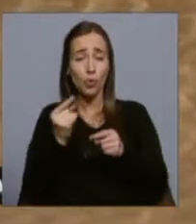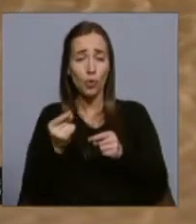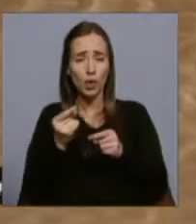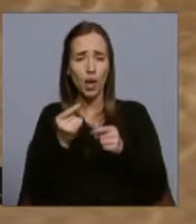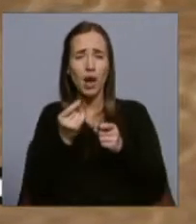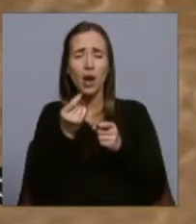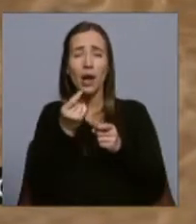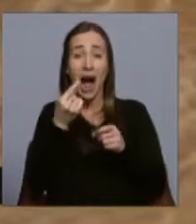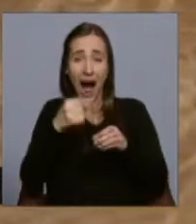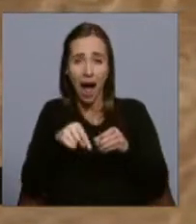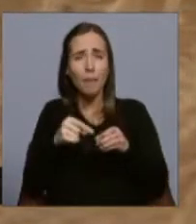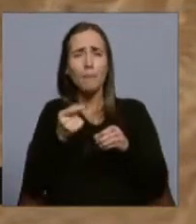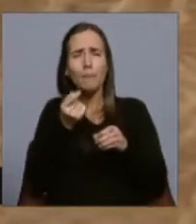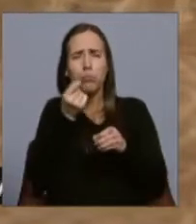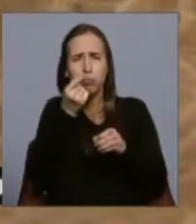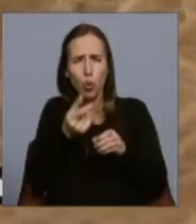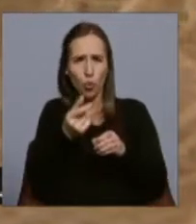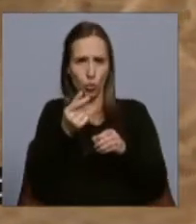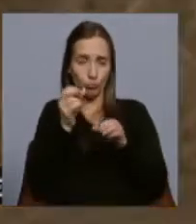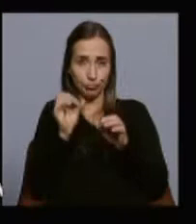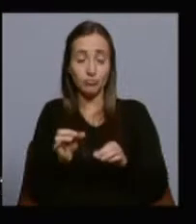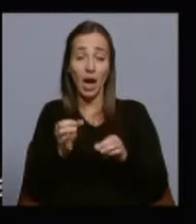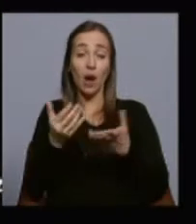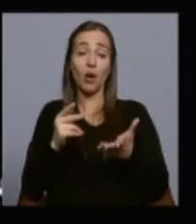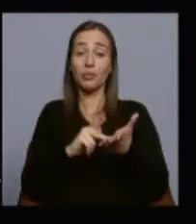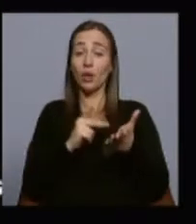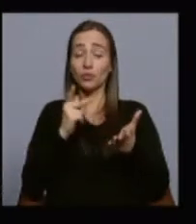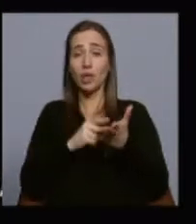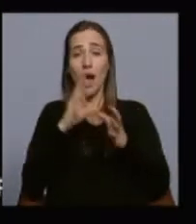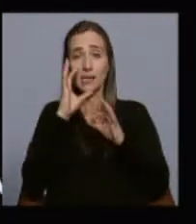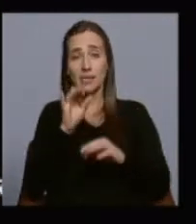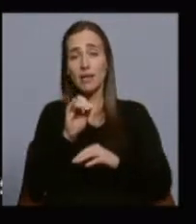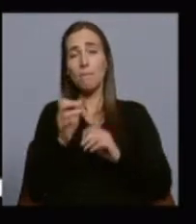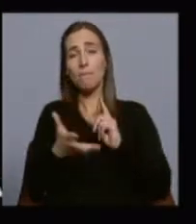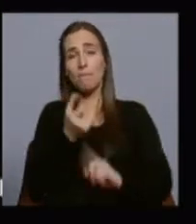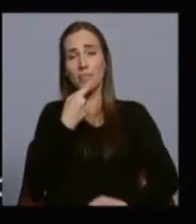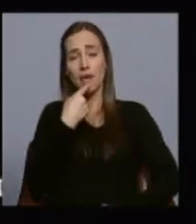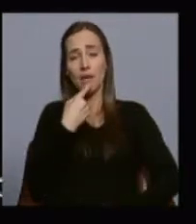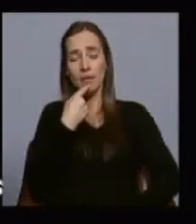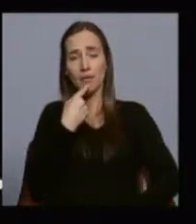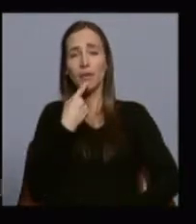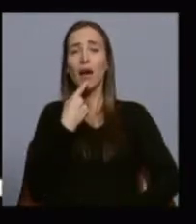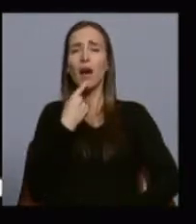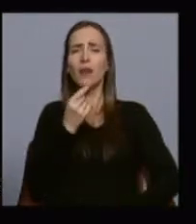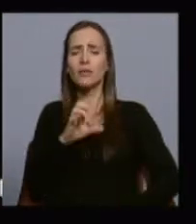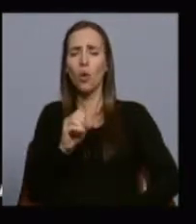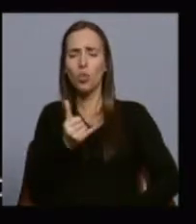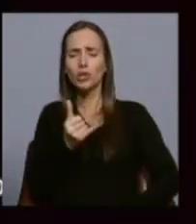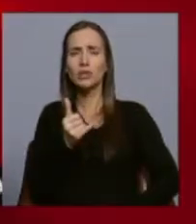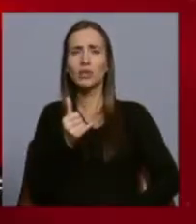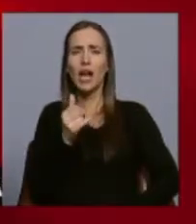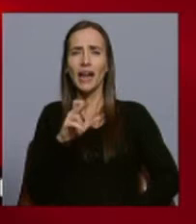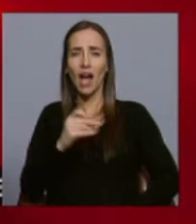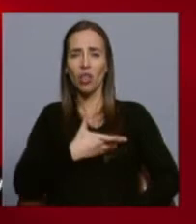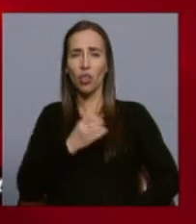reduzidas. Mas hoje em dia, com esta tecnologia, nós conseguimos perceber de onde é que vem este carbono radioativo. Não é do Sol.